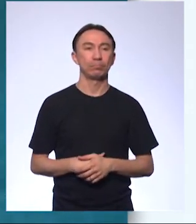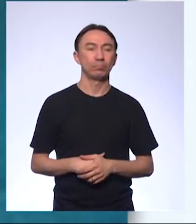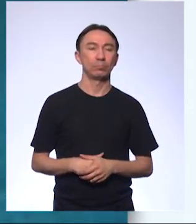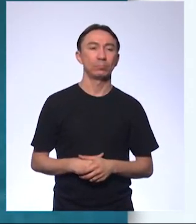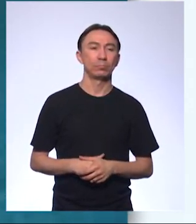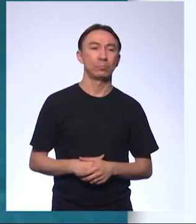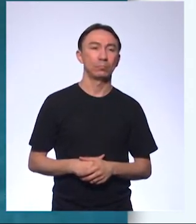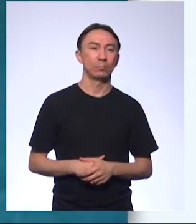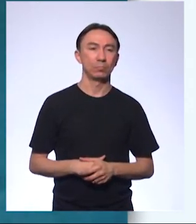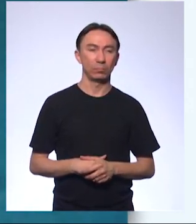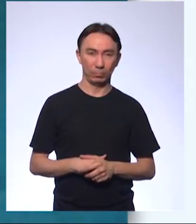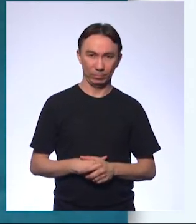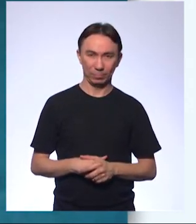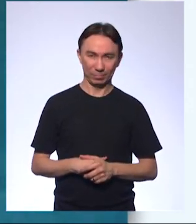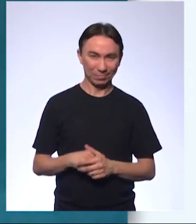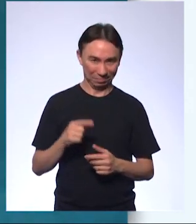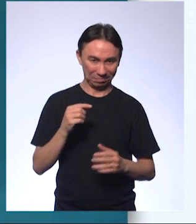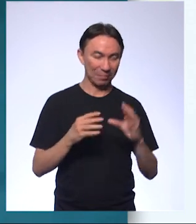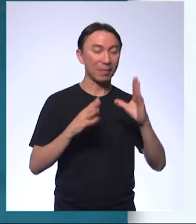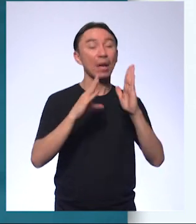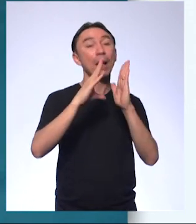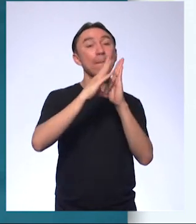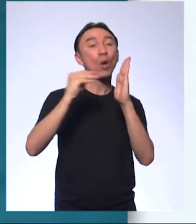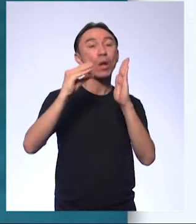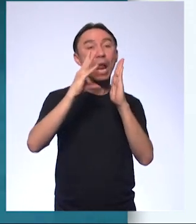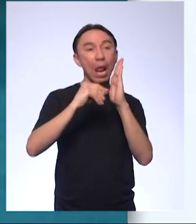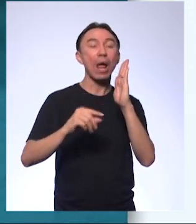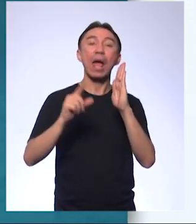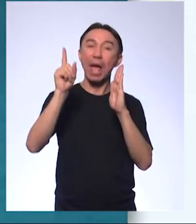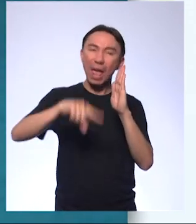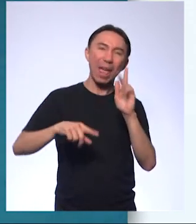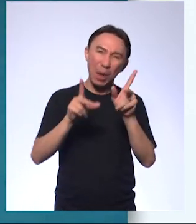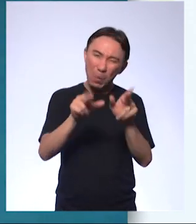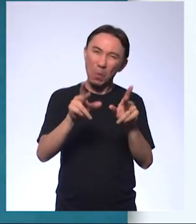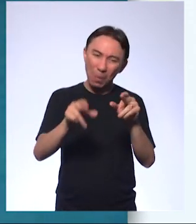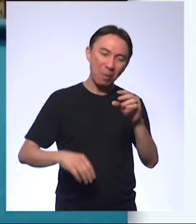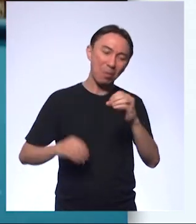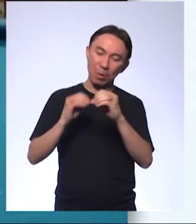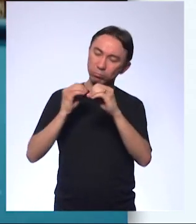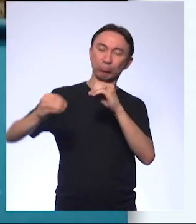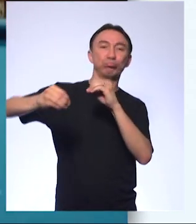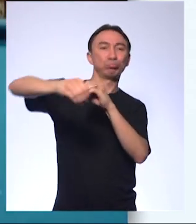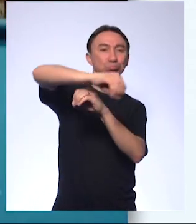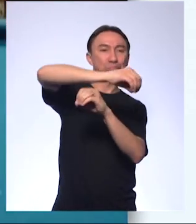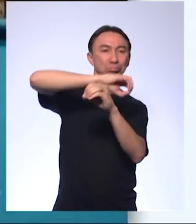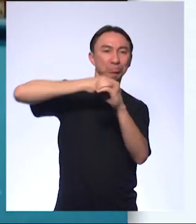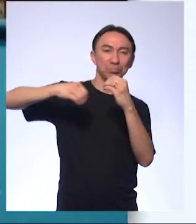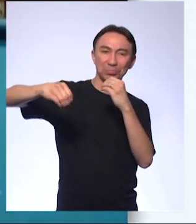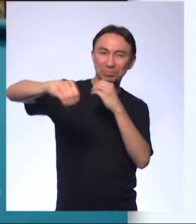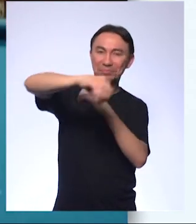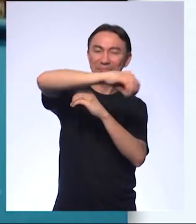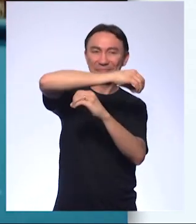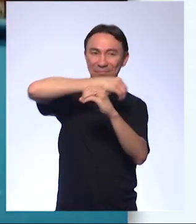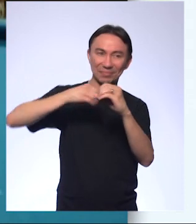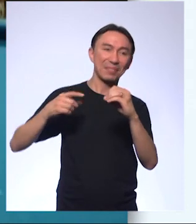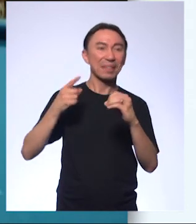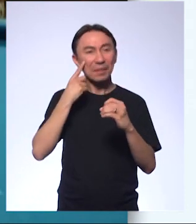do átomo carregada positivamente, ou seja, que repelia as partículas alfa, só poderia ser o seu núcleo.